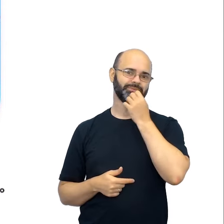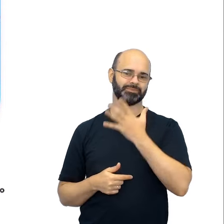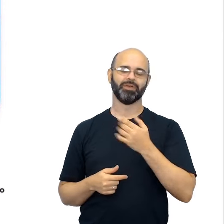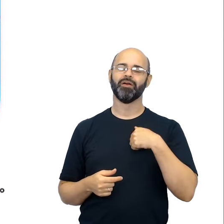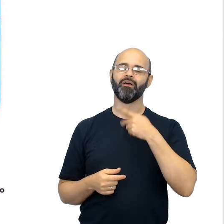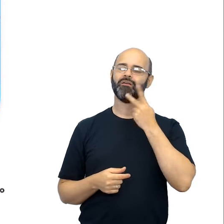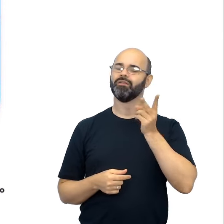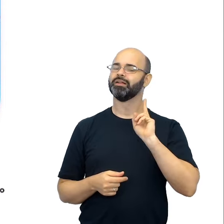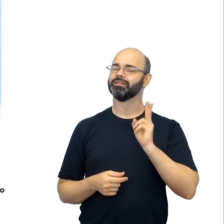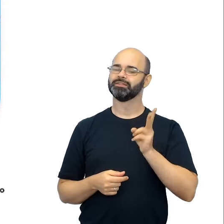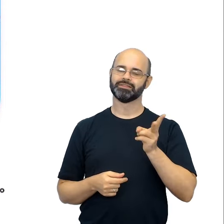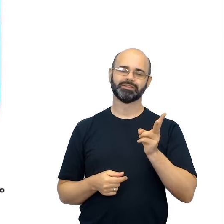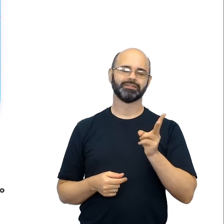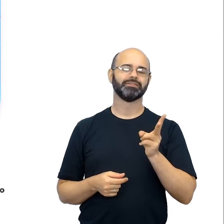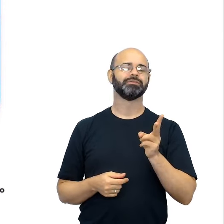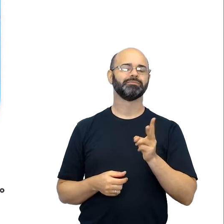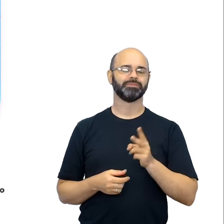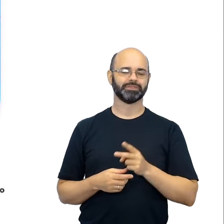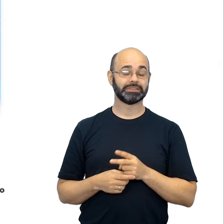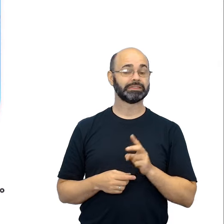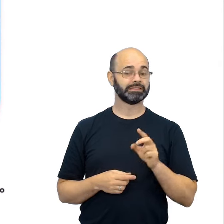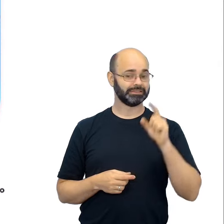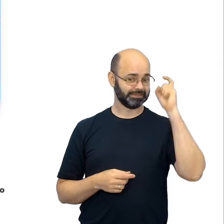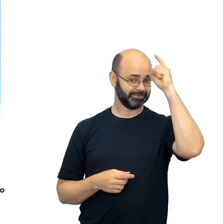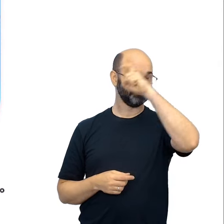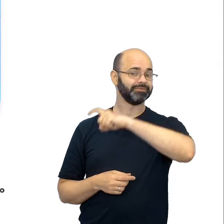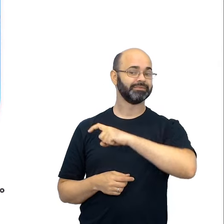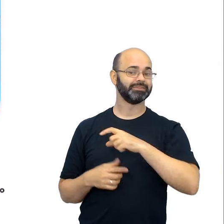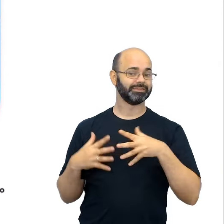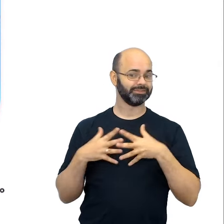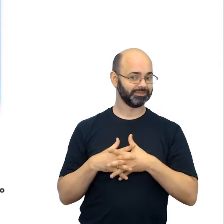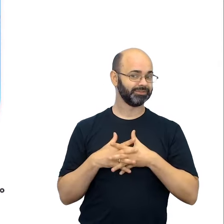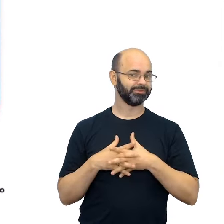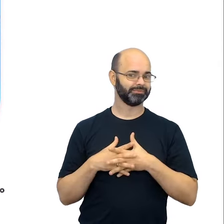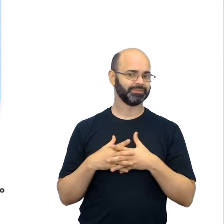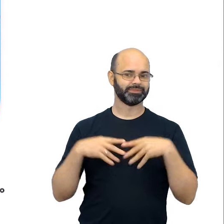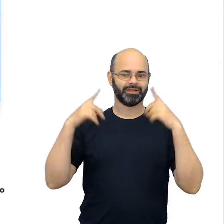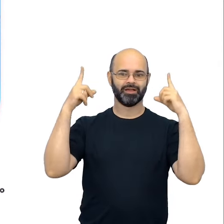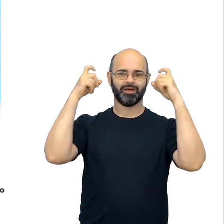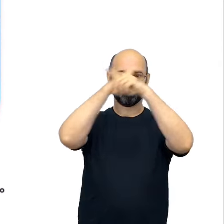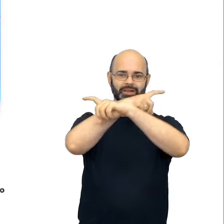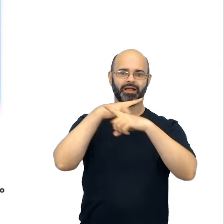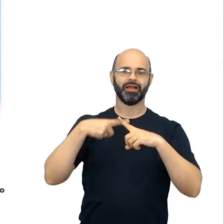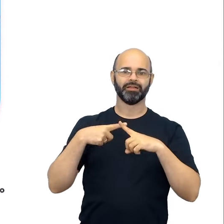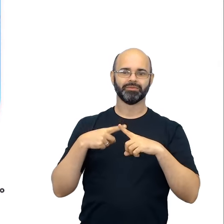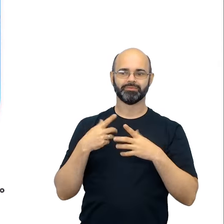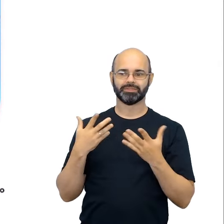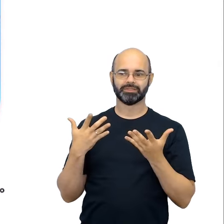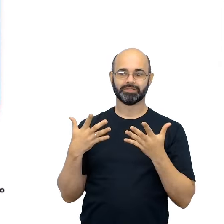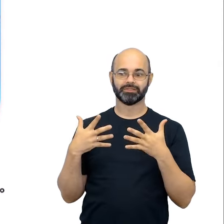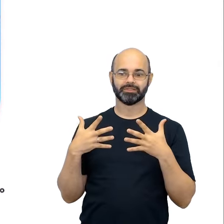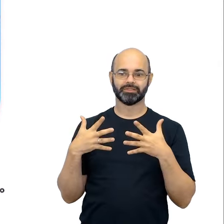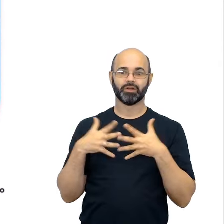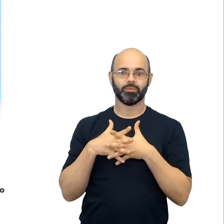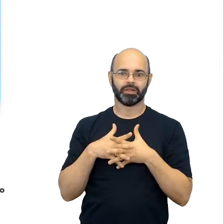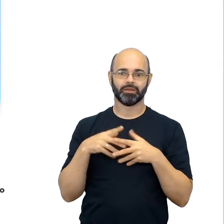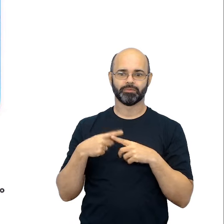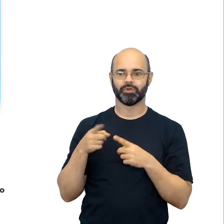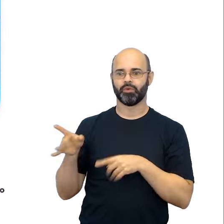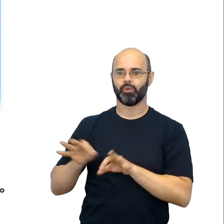acho que já né, ele é complicado, porque eu preciso sentar com os meus pares, eu preciso me organizar, eu